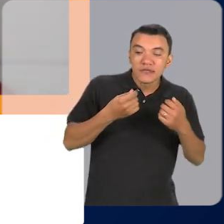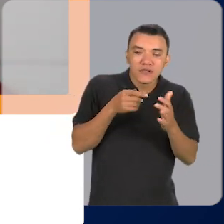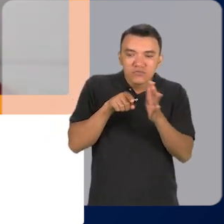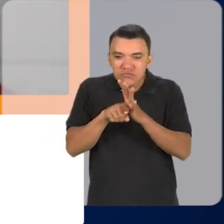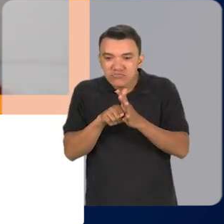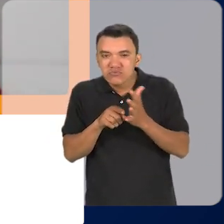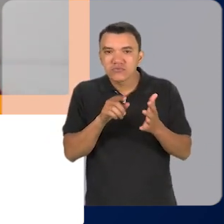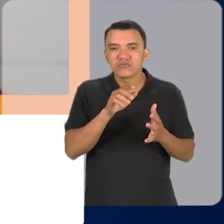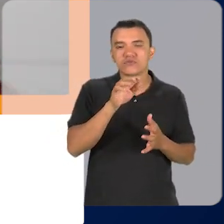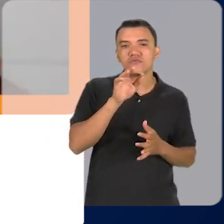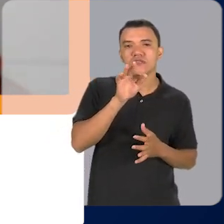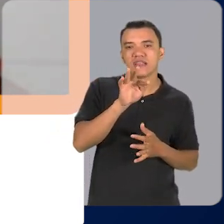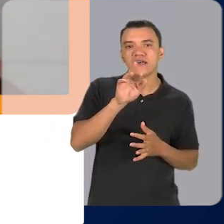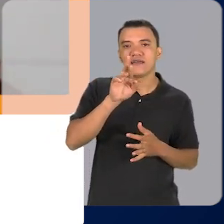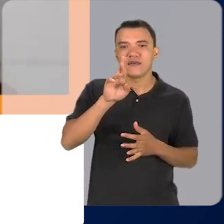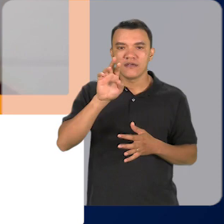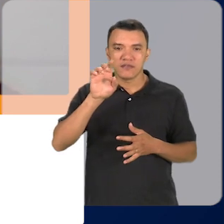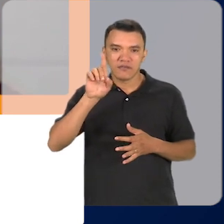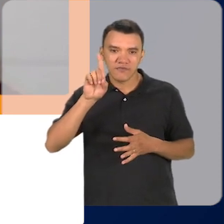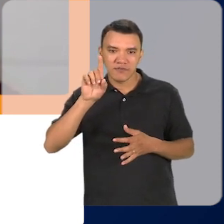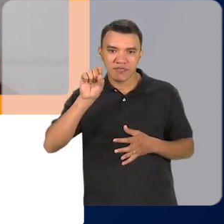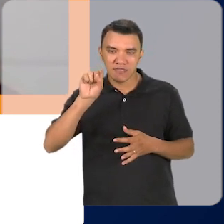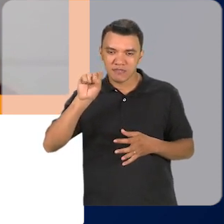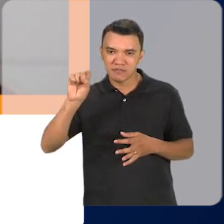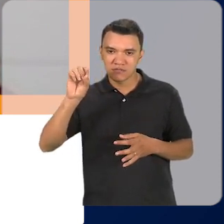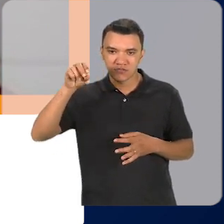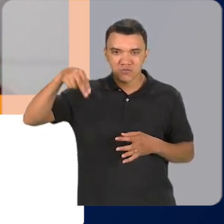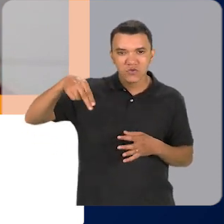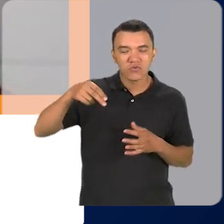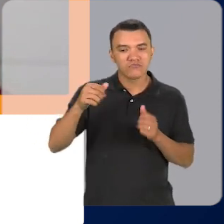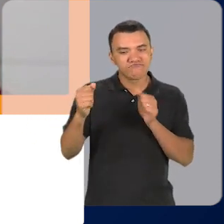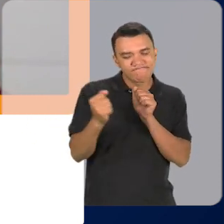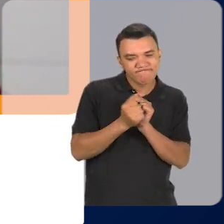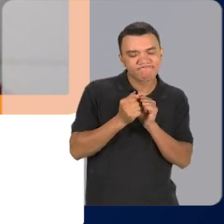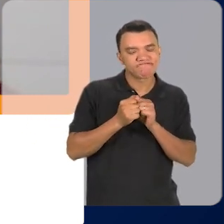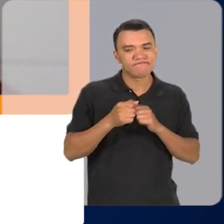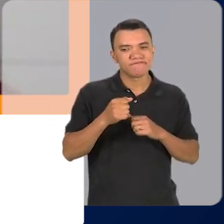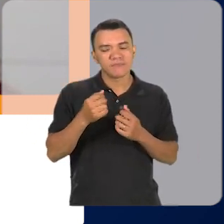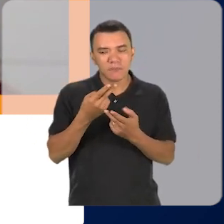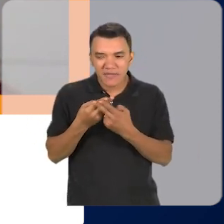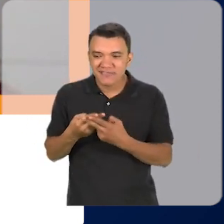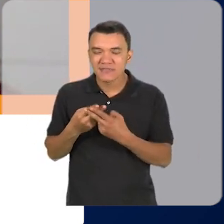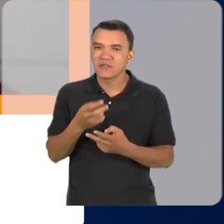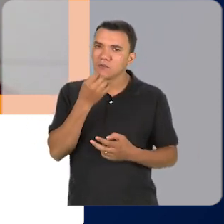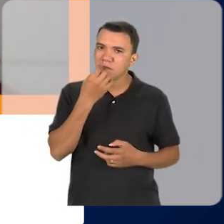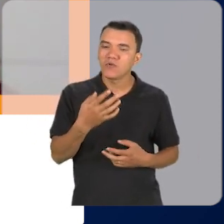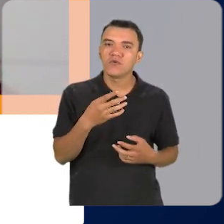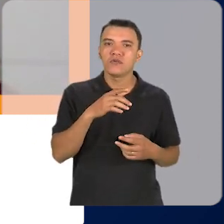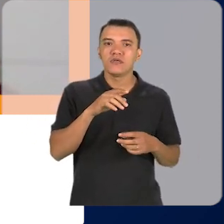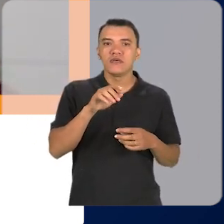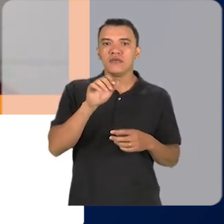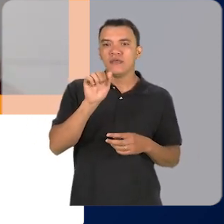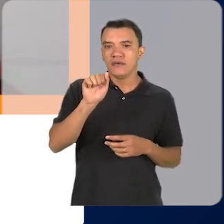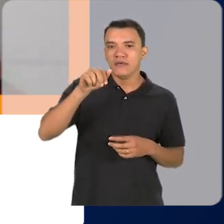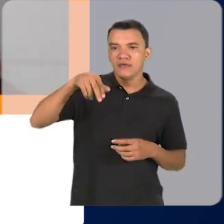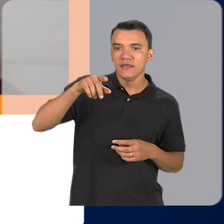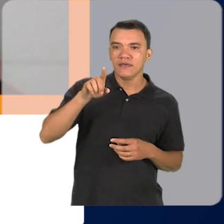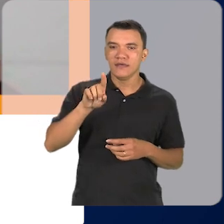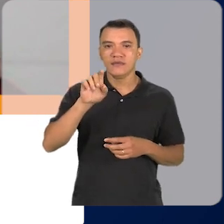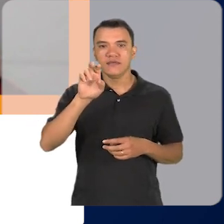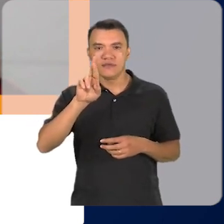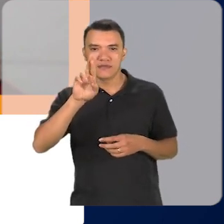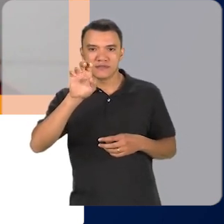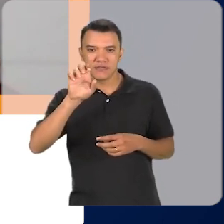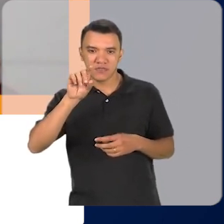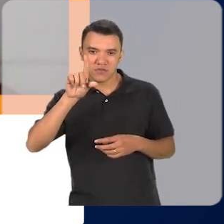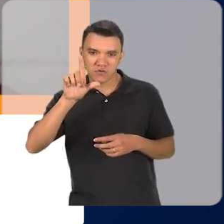parceiraço, bem paciente, o Andrioli, editor maravilhoso, né, os meninos da iluminação, do som. Então, a